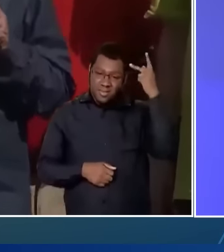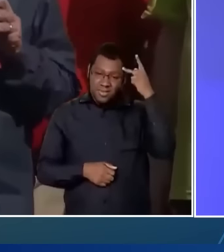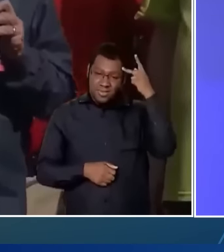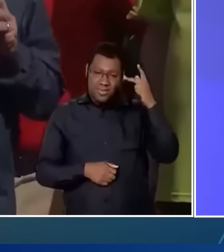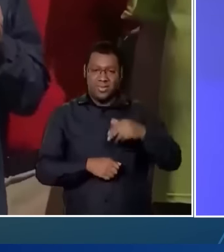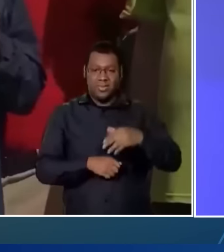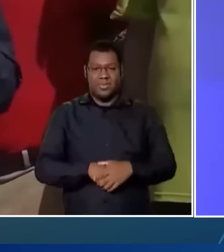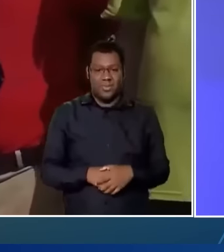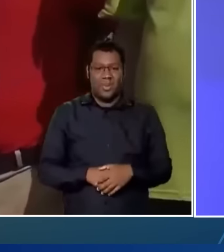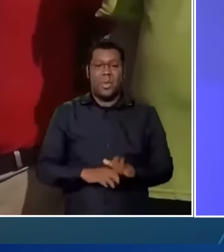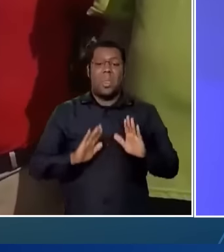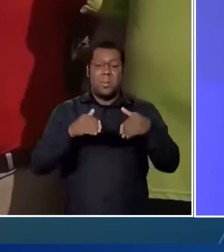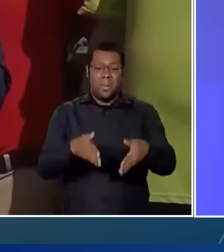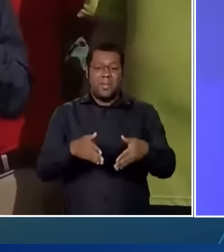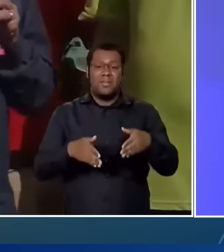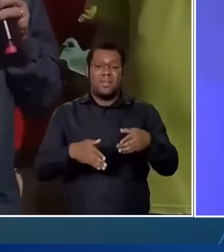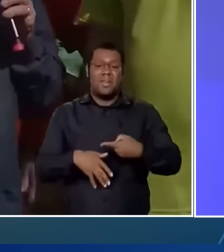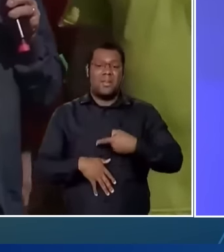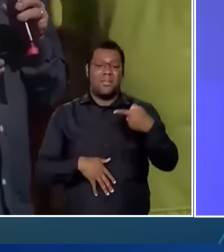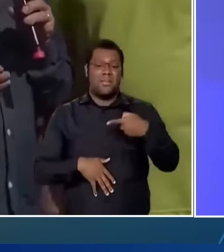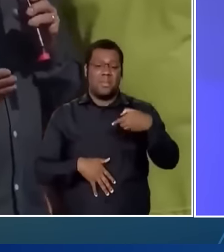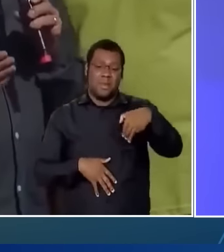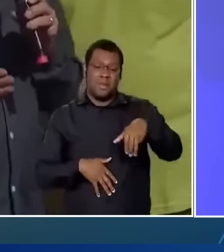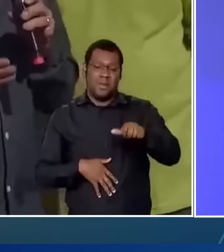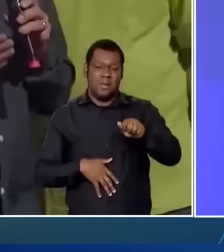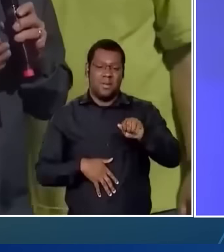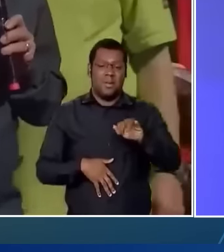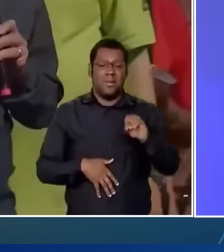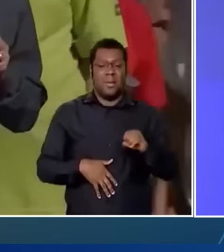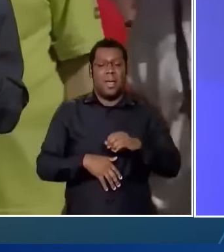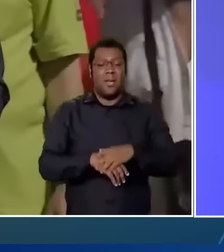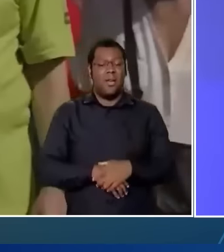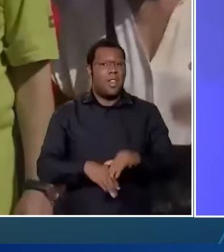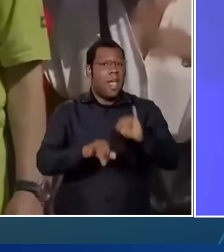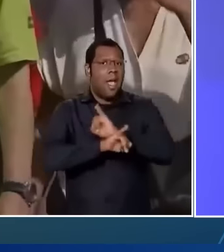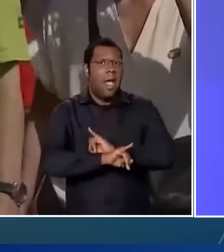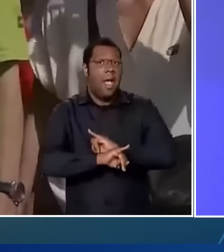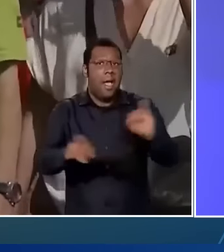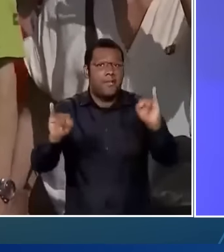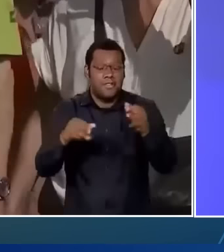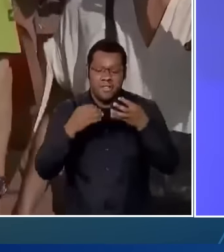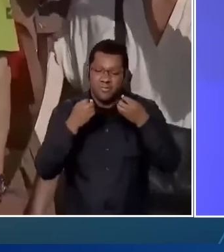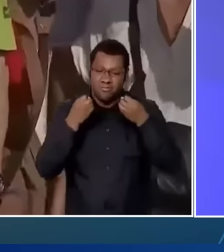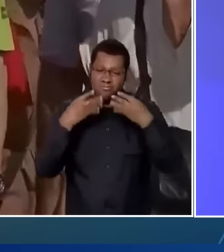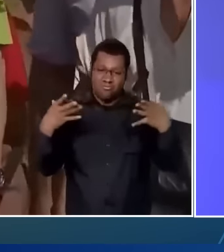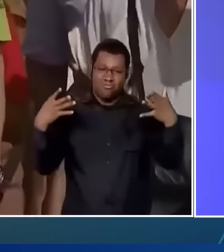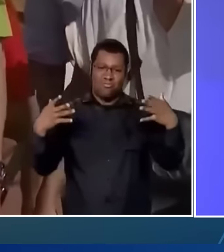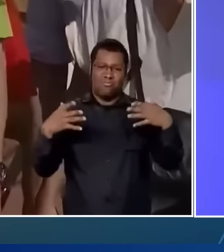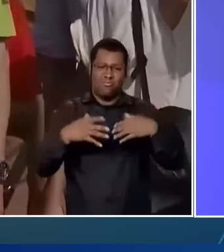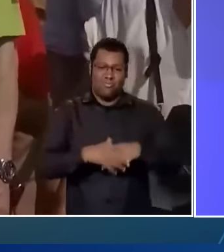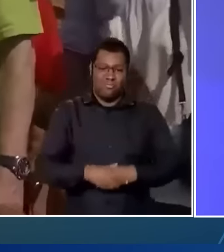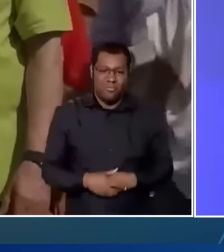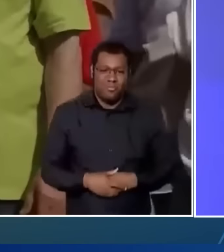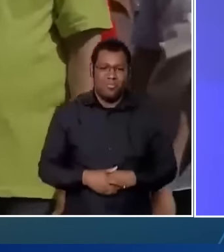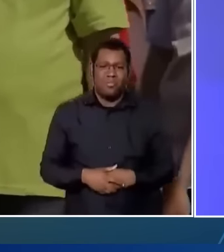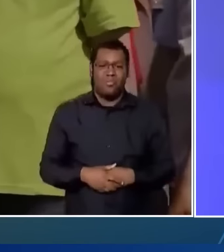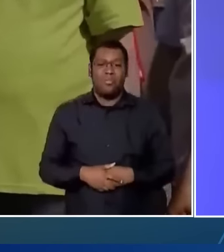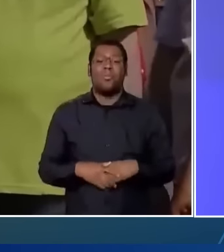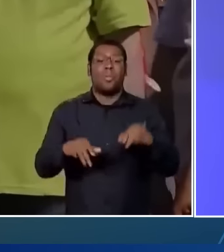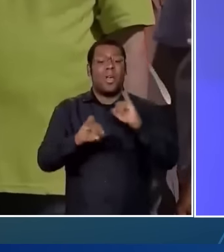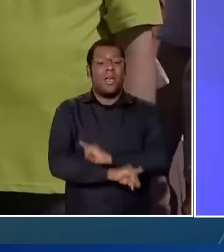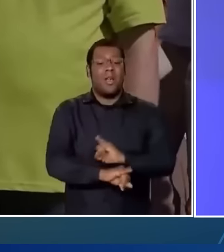encarar isso, a despeito de uma certa questão simbólica que isso também envia. Me parece pouco provável que não. Me parece pouco provável